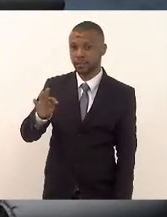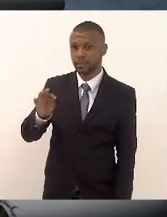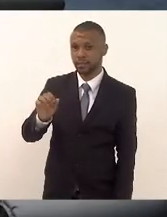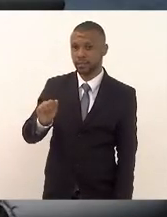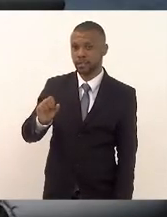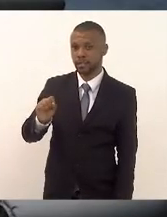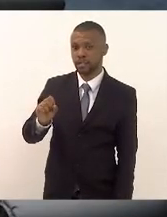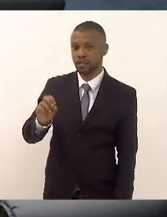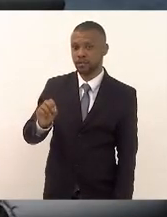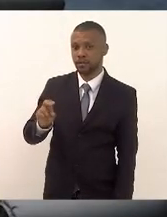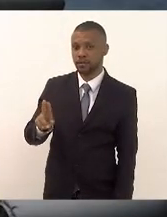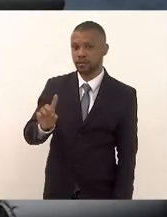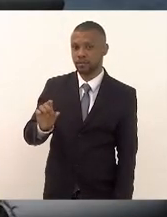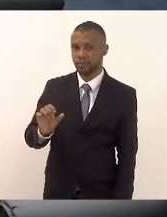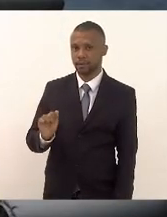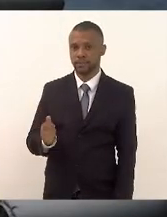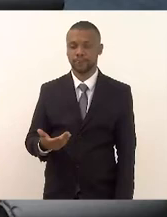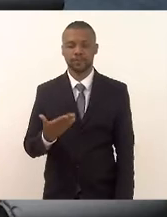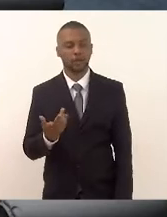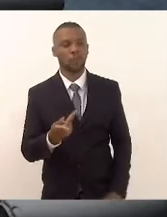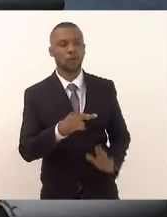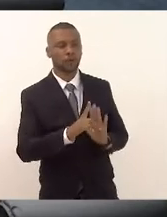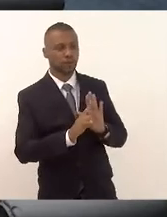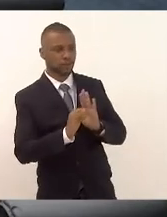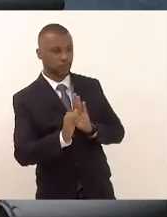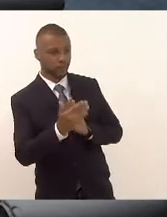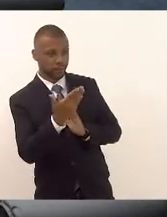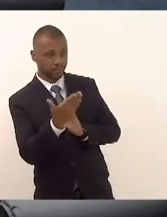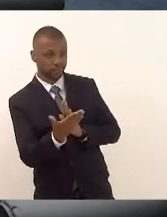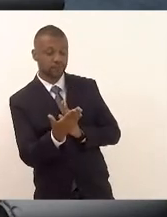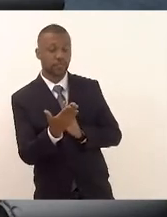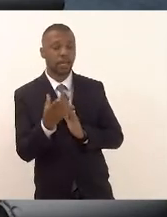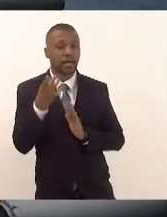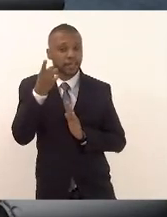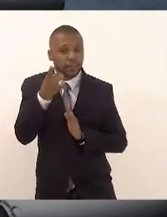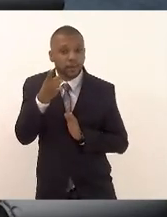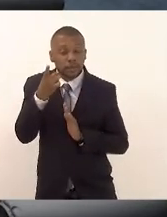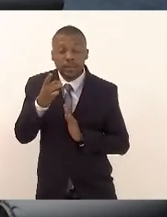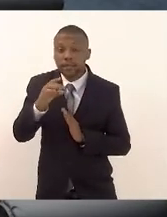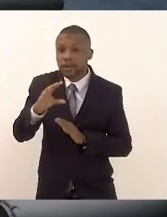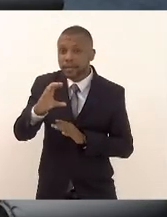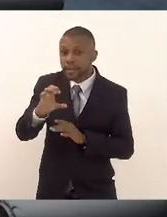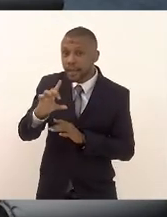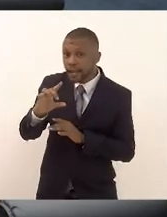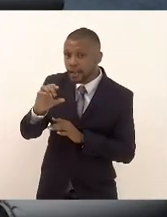presidente, o projeto de lei em questão é da deputada Célia Jordão,